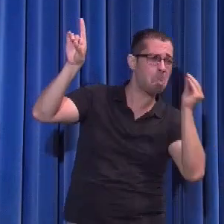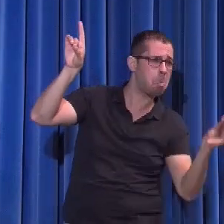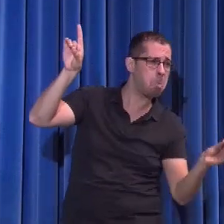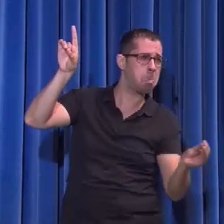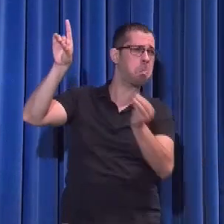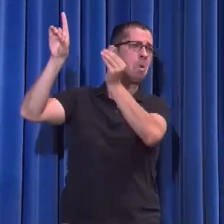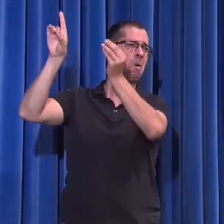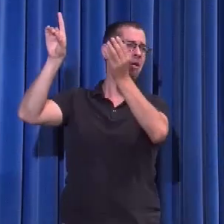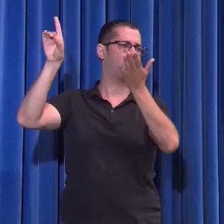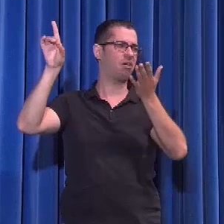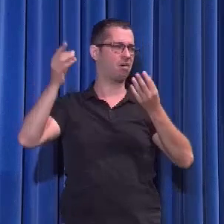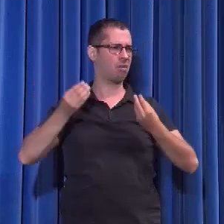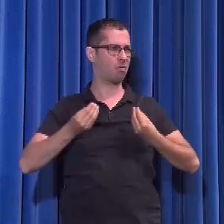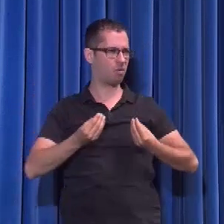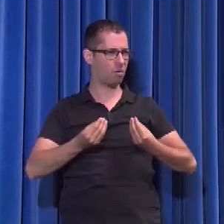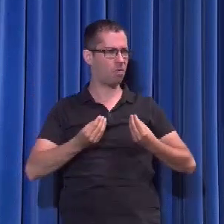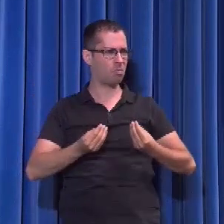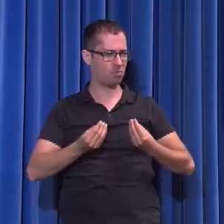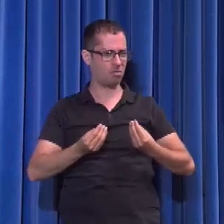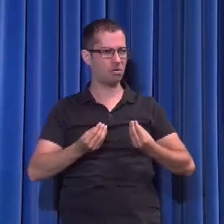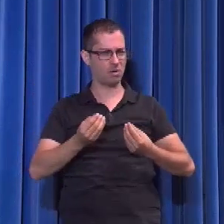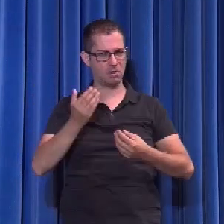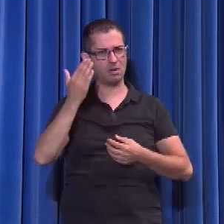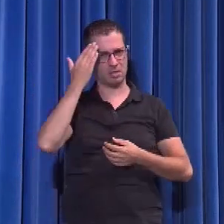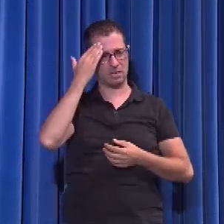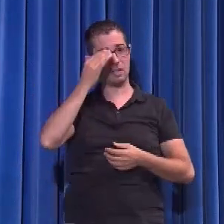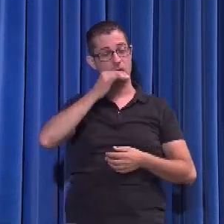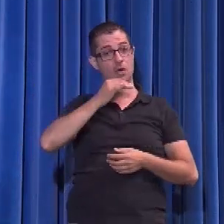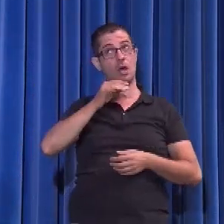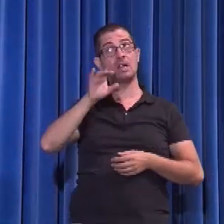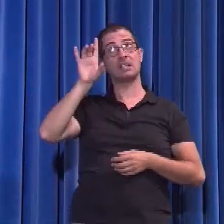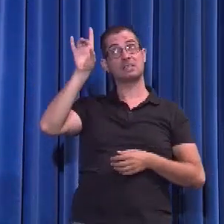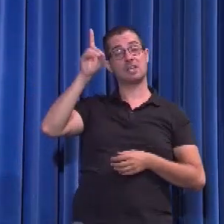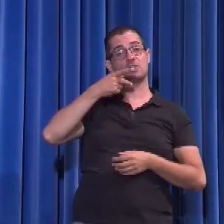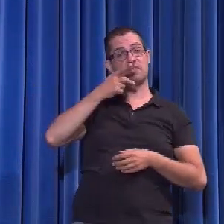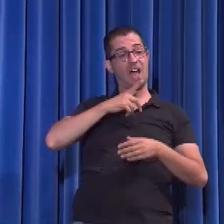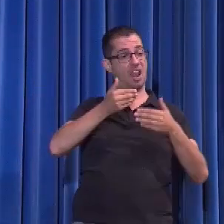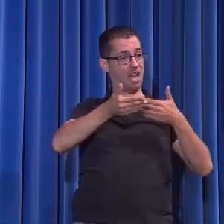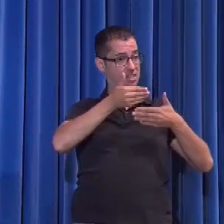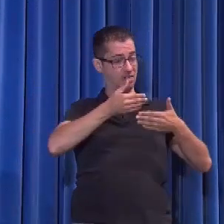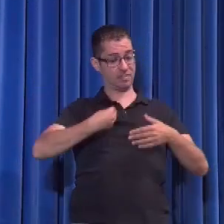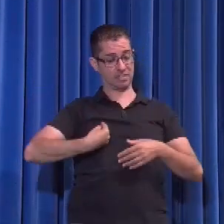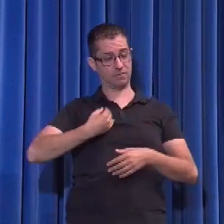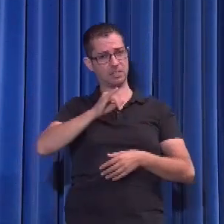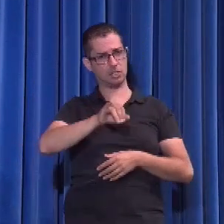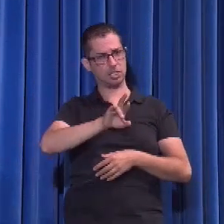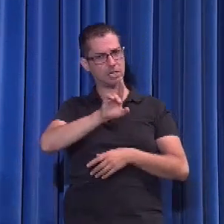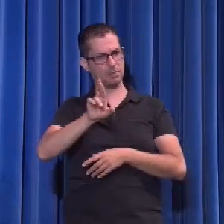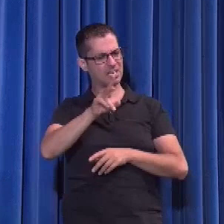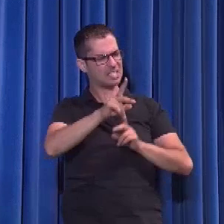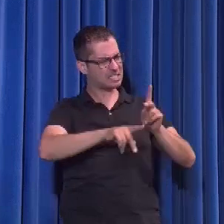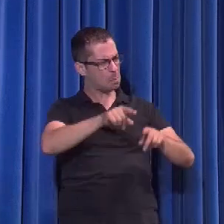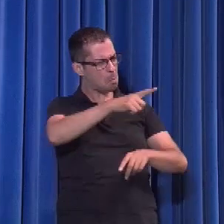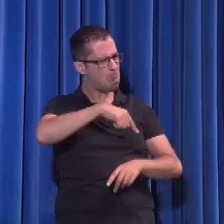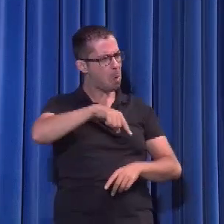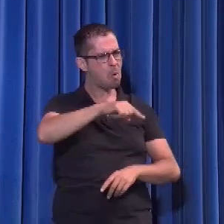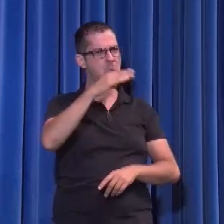livrou. O Senhor, através de Jeremias, diz que a maldade desse povo é uma maldade sem